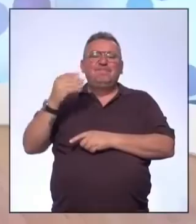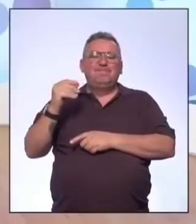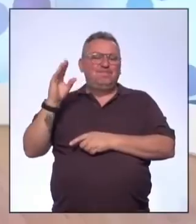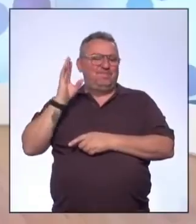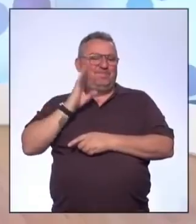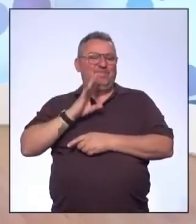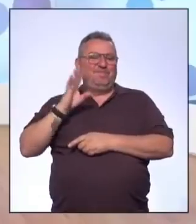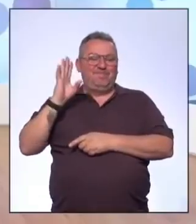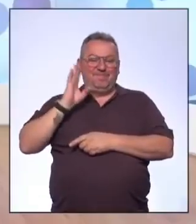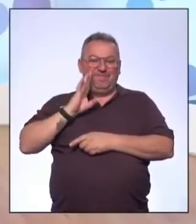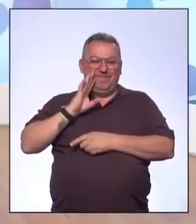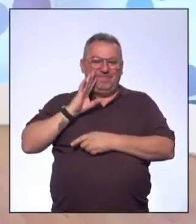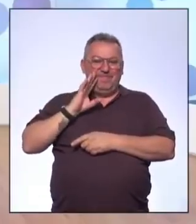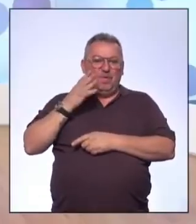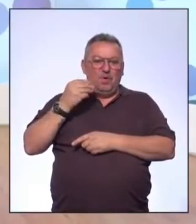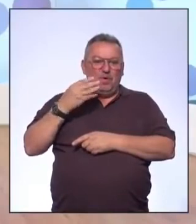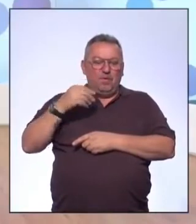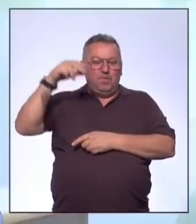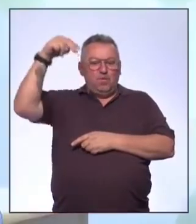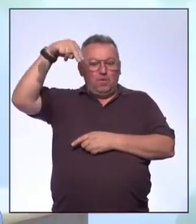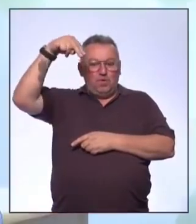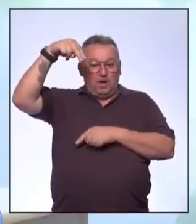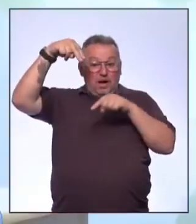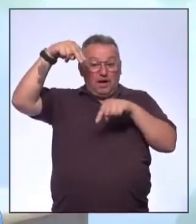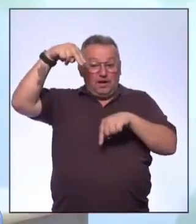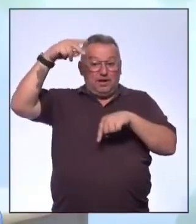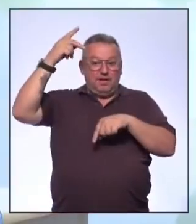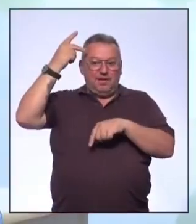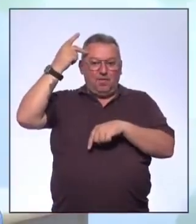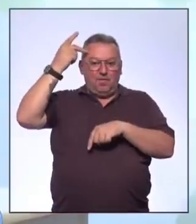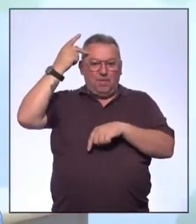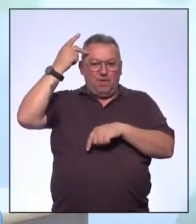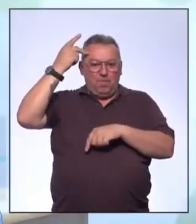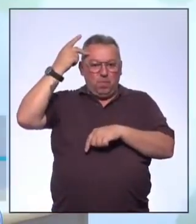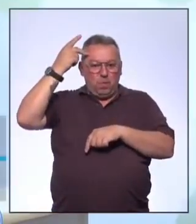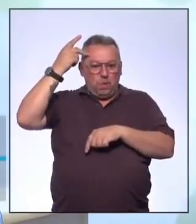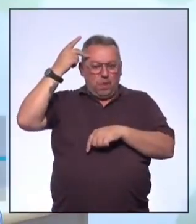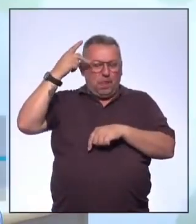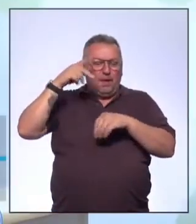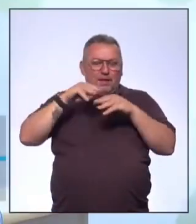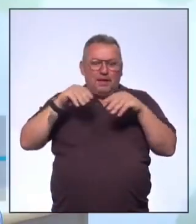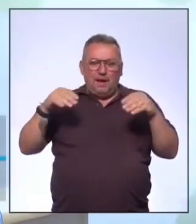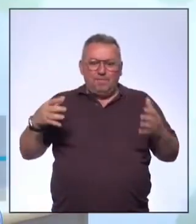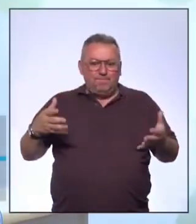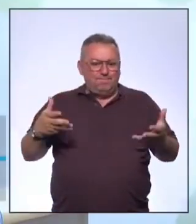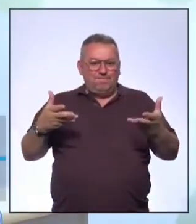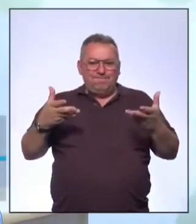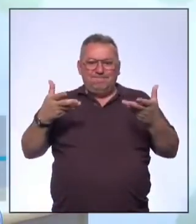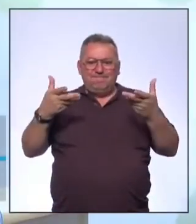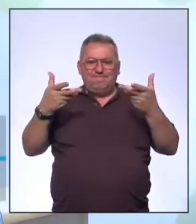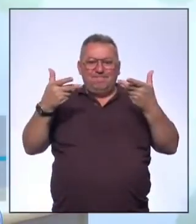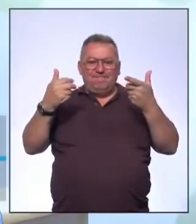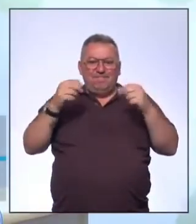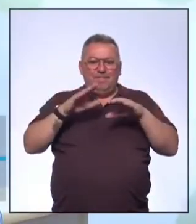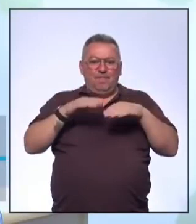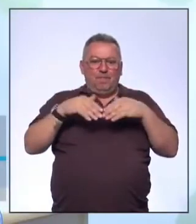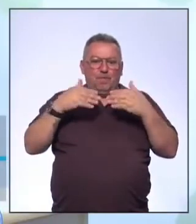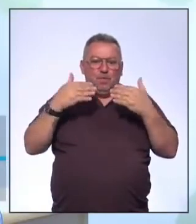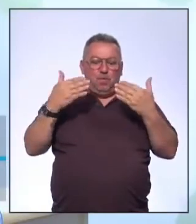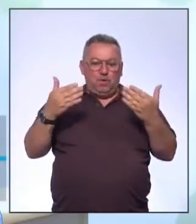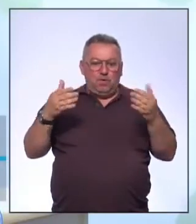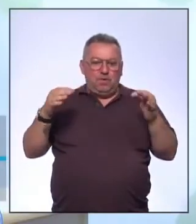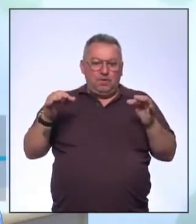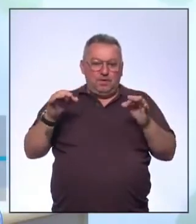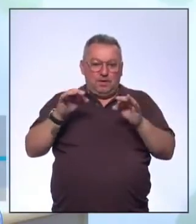Muito bem, existem muitos nordestinos aqui em São Paulo, terra maravilhosa. E quando,